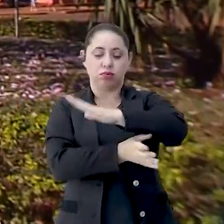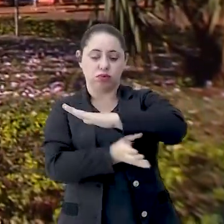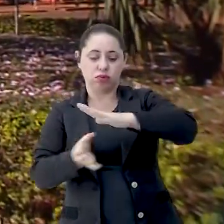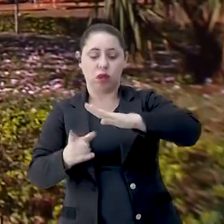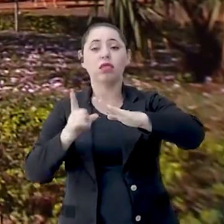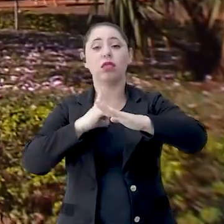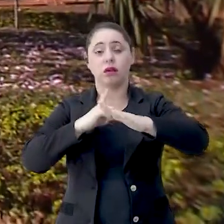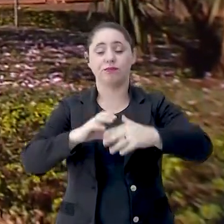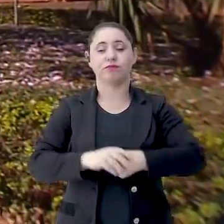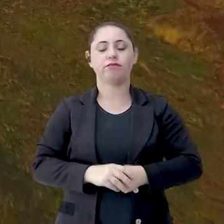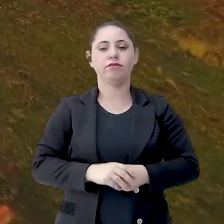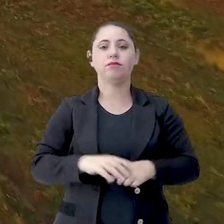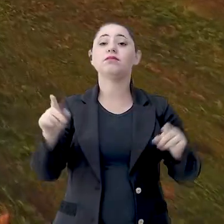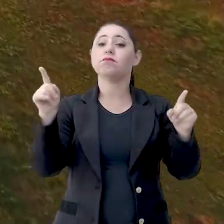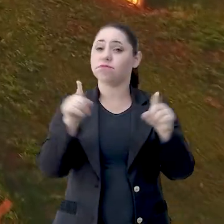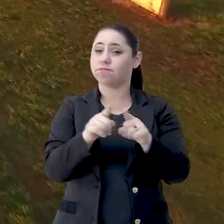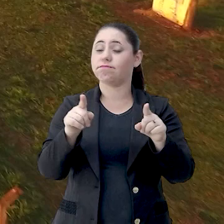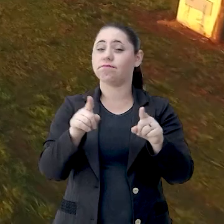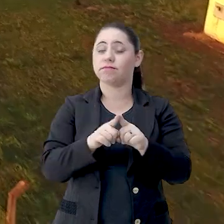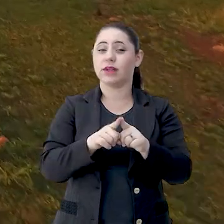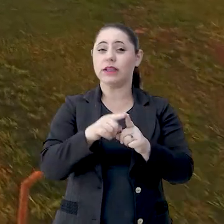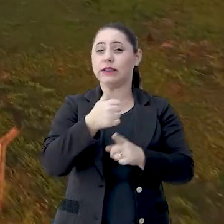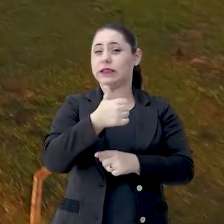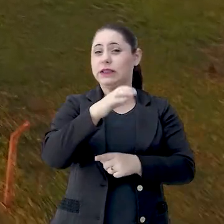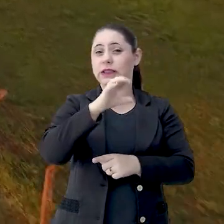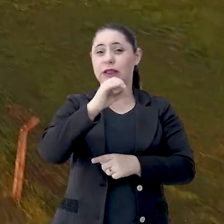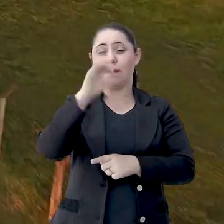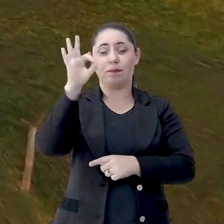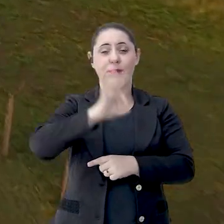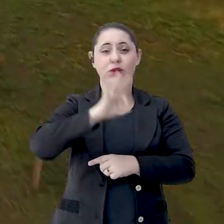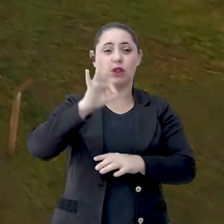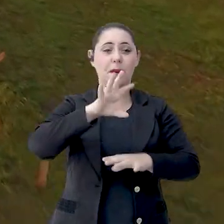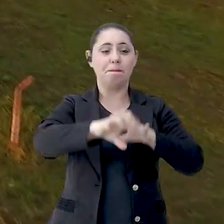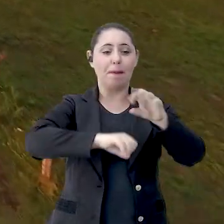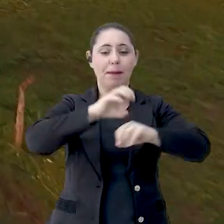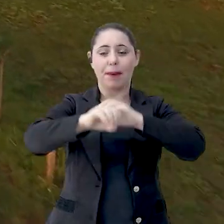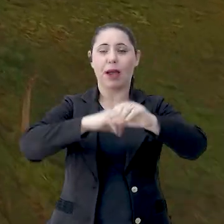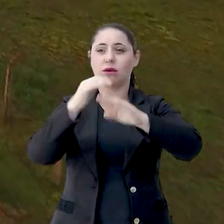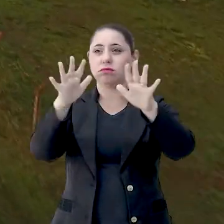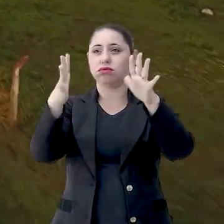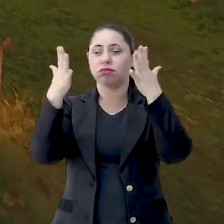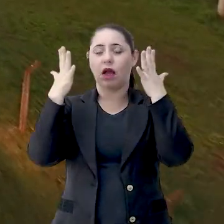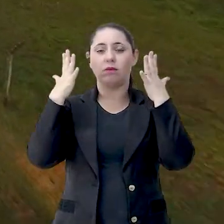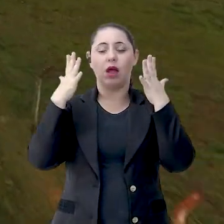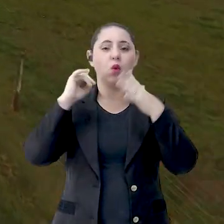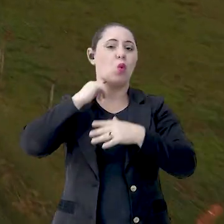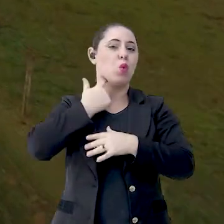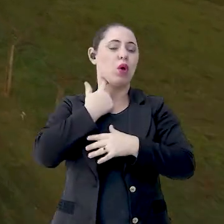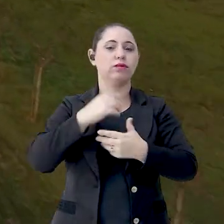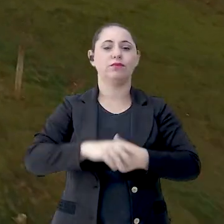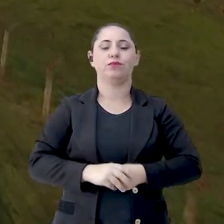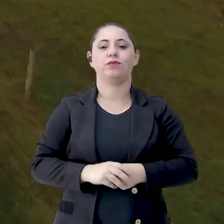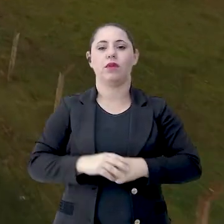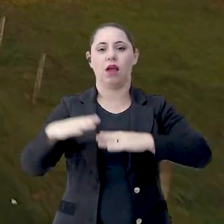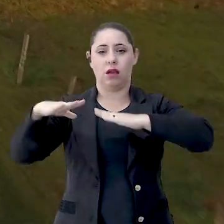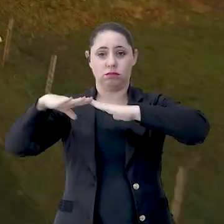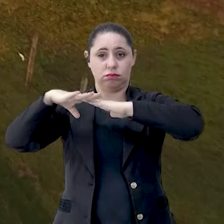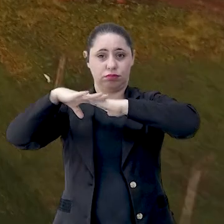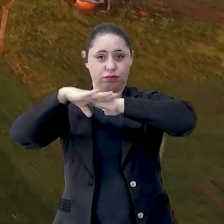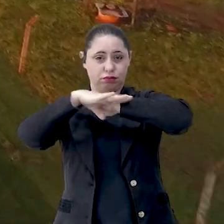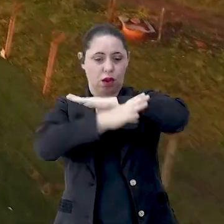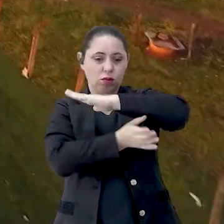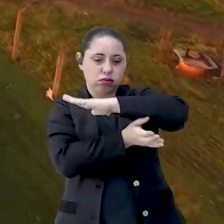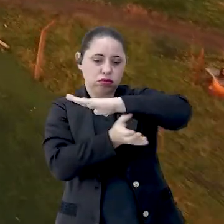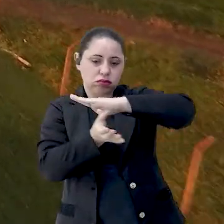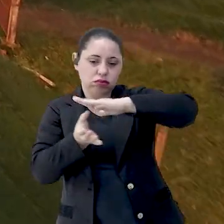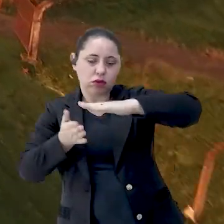erosão em ruas e acessos, como a conclusão da rodovia MS 258, melhorou o acesso à cidade e ao